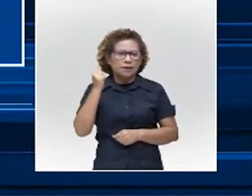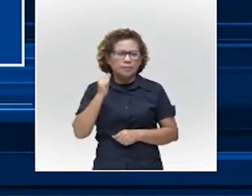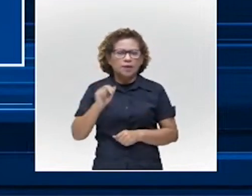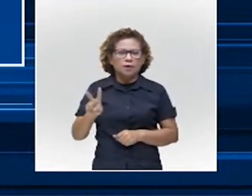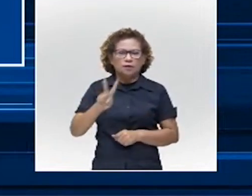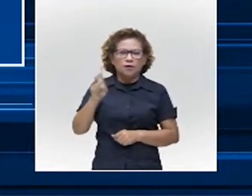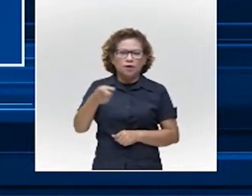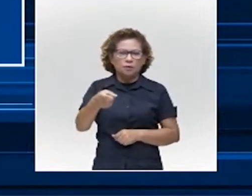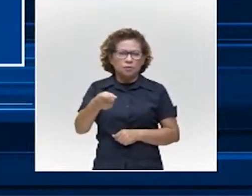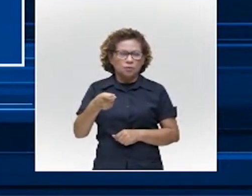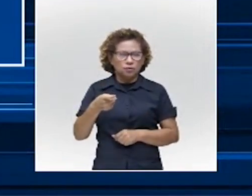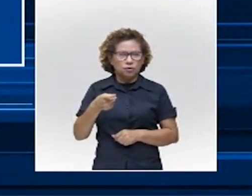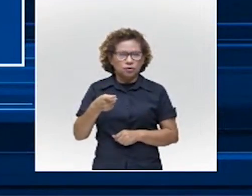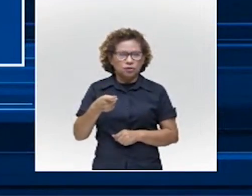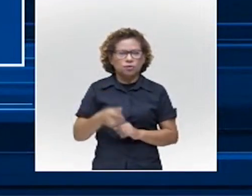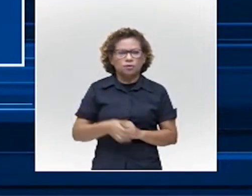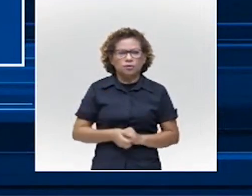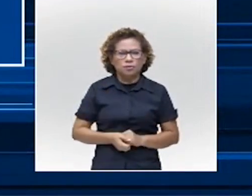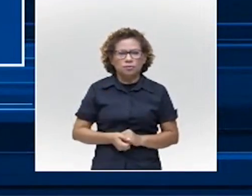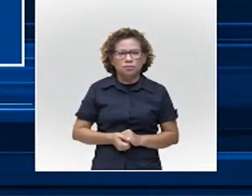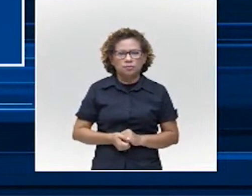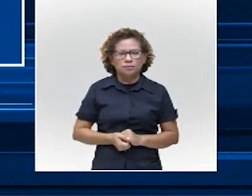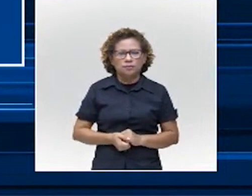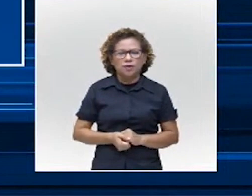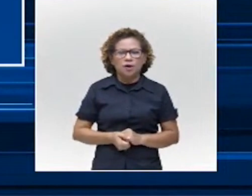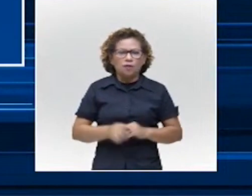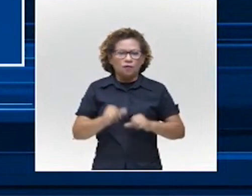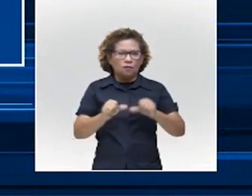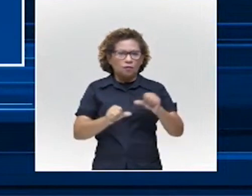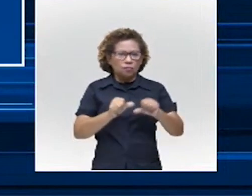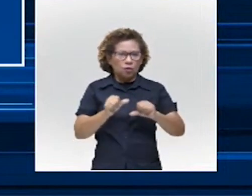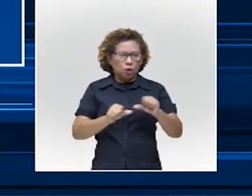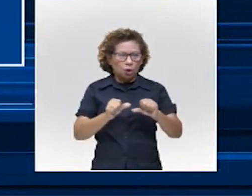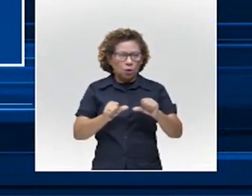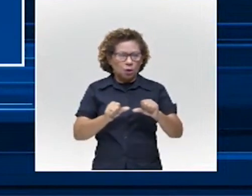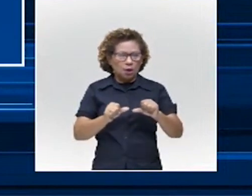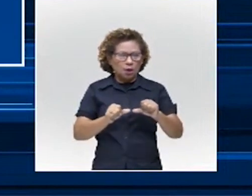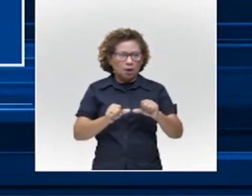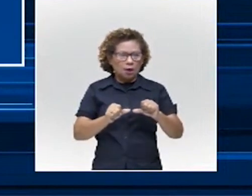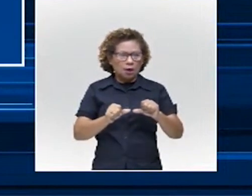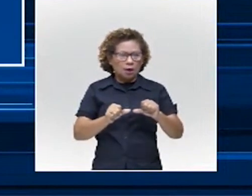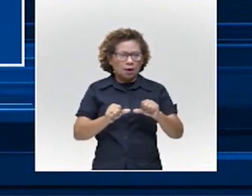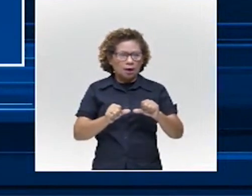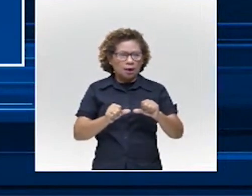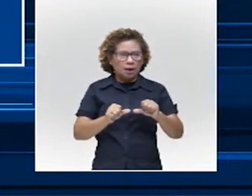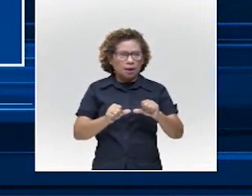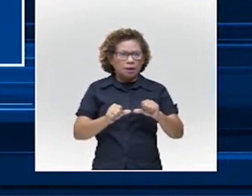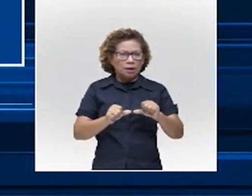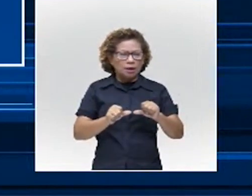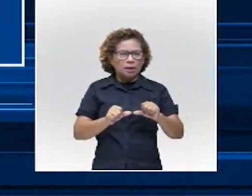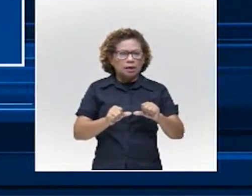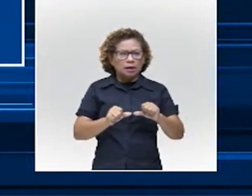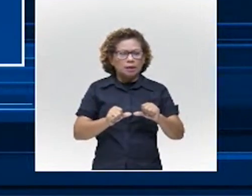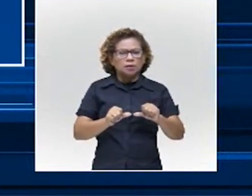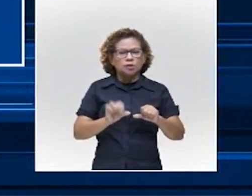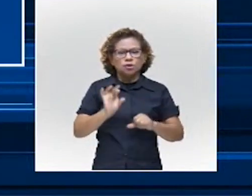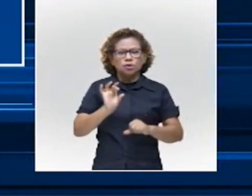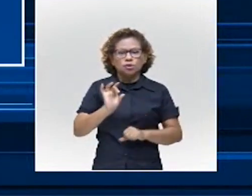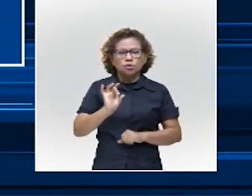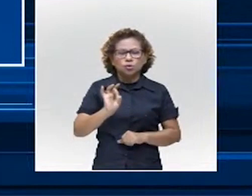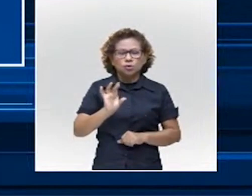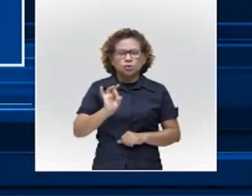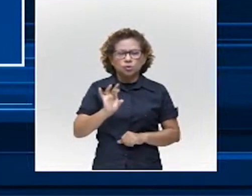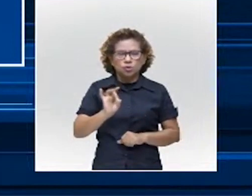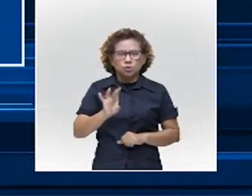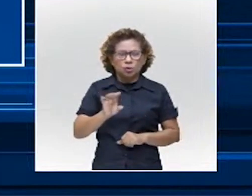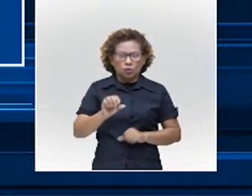pessoal, vamos deixá-lo no primeiro membro. Mas, para que ele não passe negativo, vamos trocar todo mundo